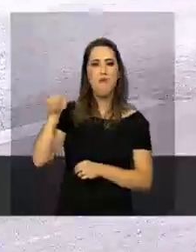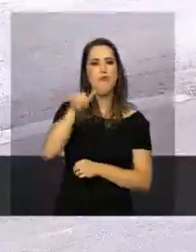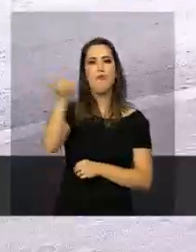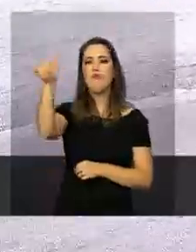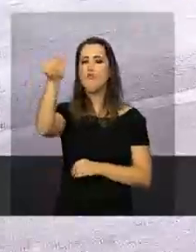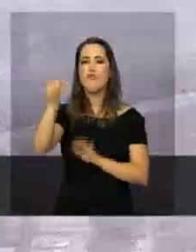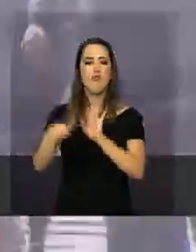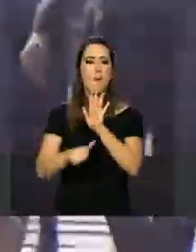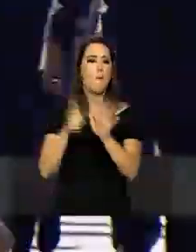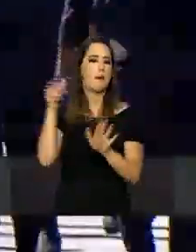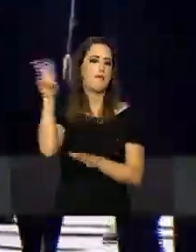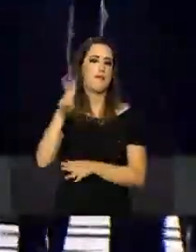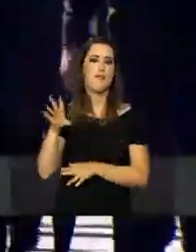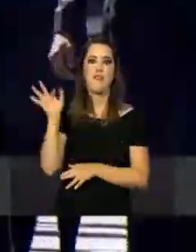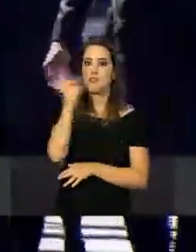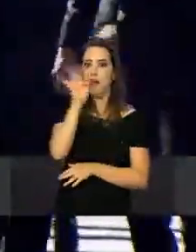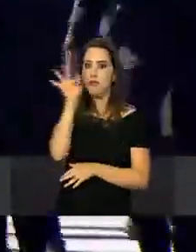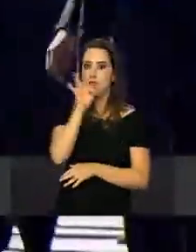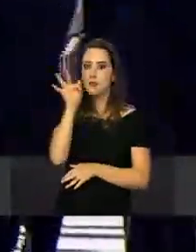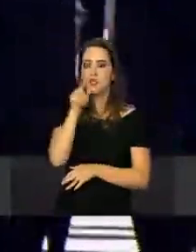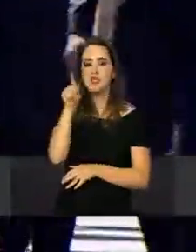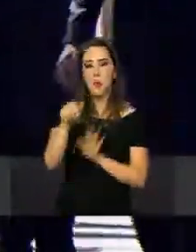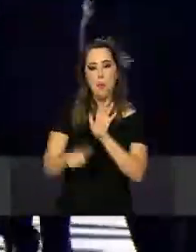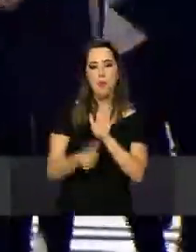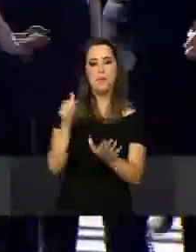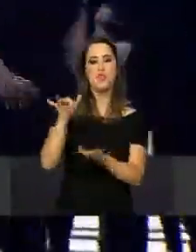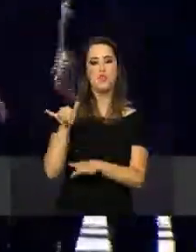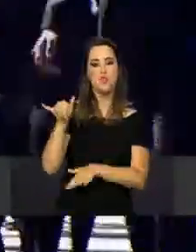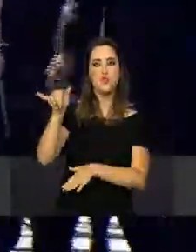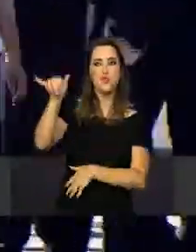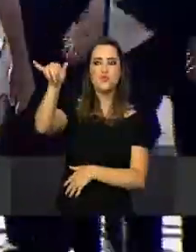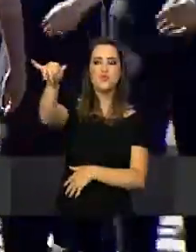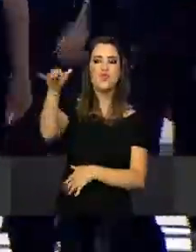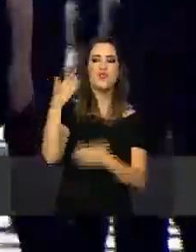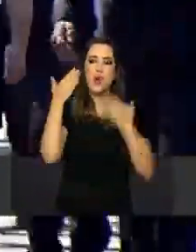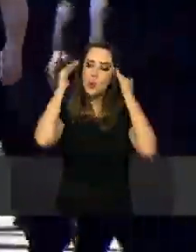primeira aeronave, né? O pai da aviação, então está sendo homenageado no desfile de 7 de setembro.